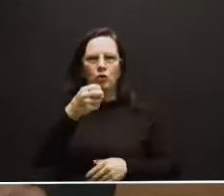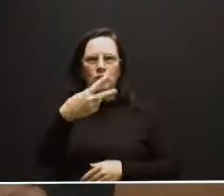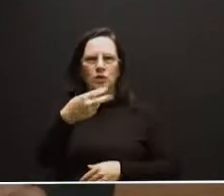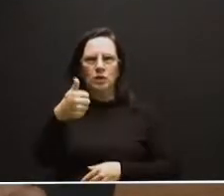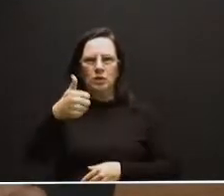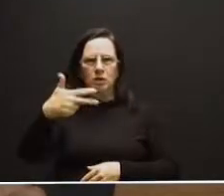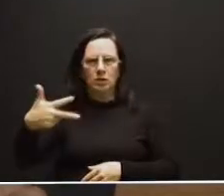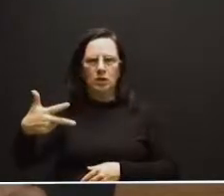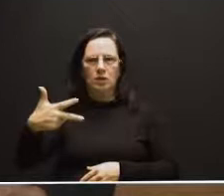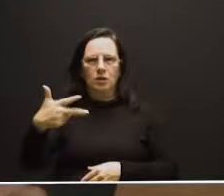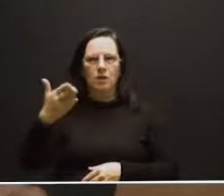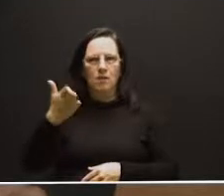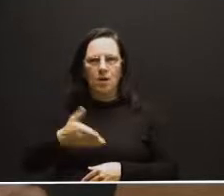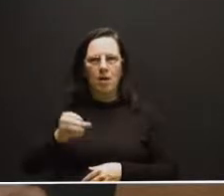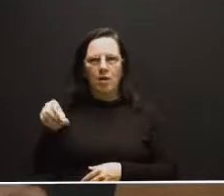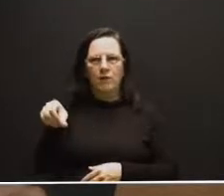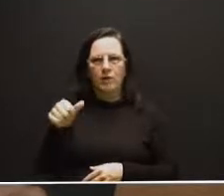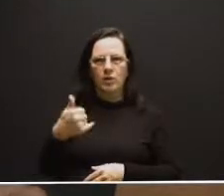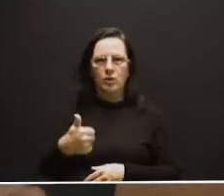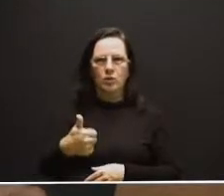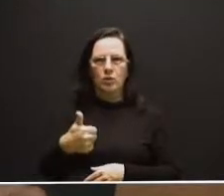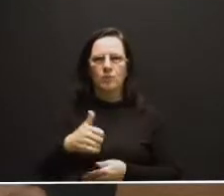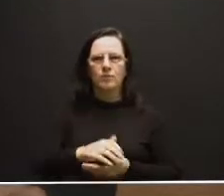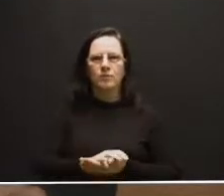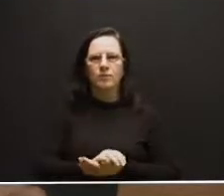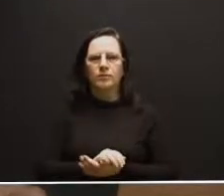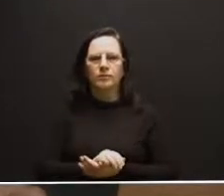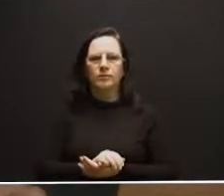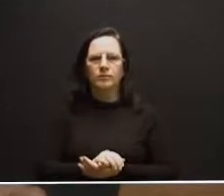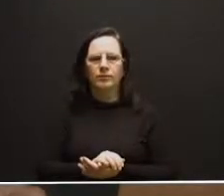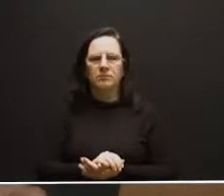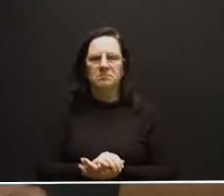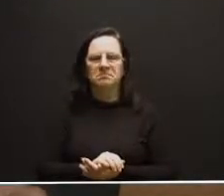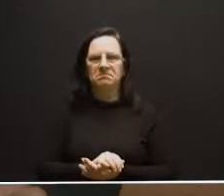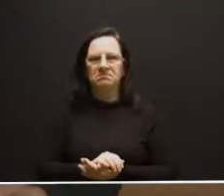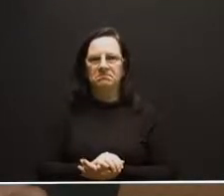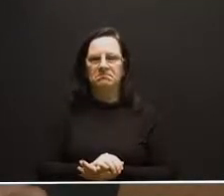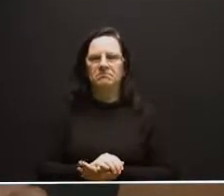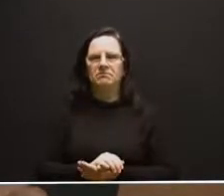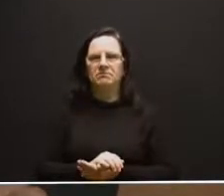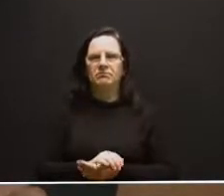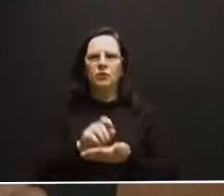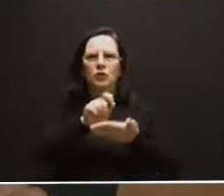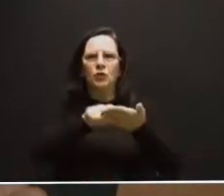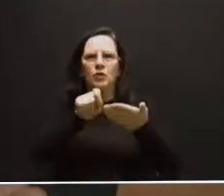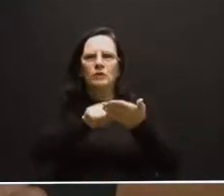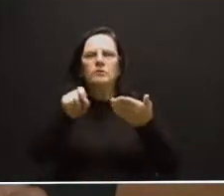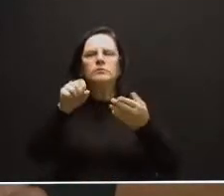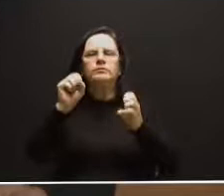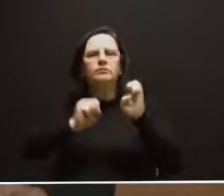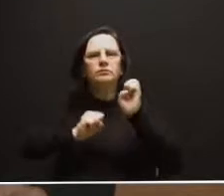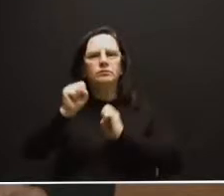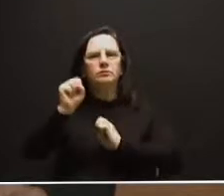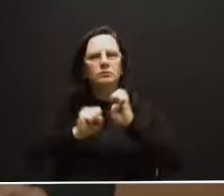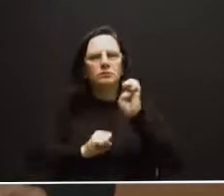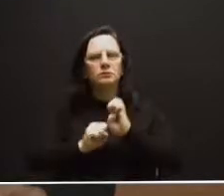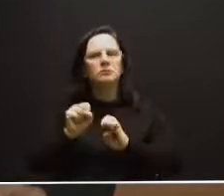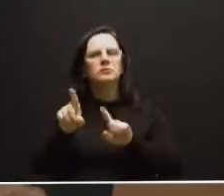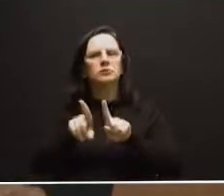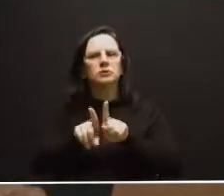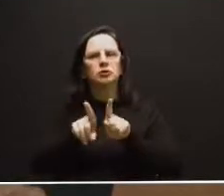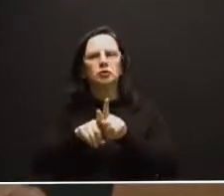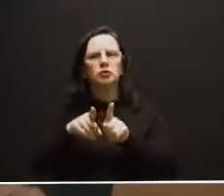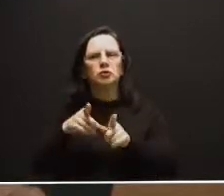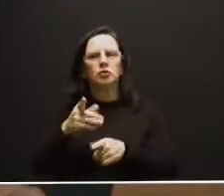8213/91 encaminha-se notificação das empresas terceirizadas ou